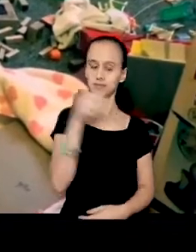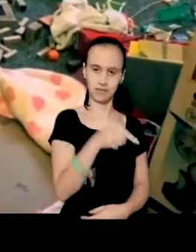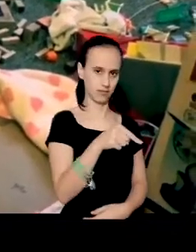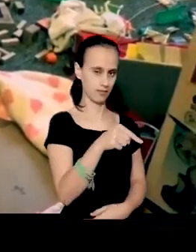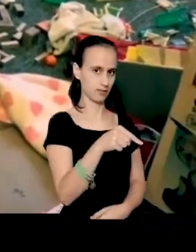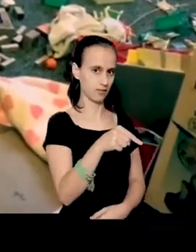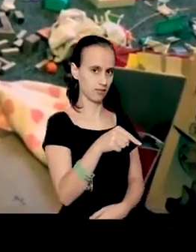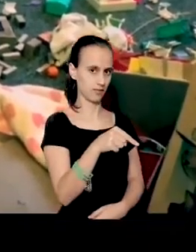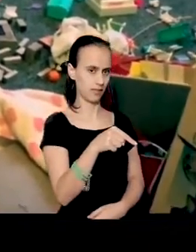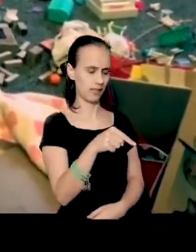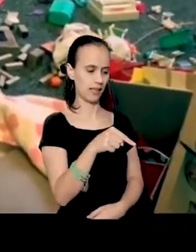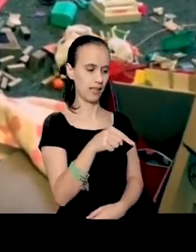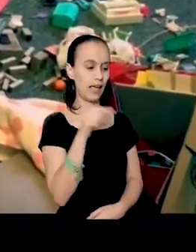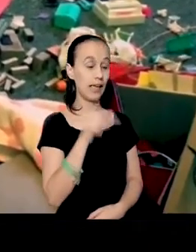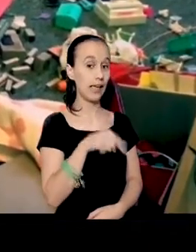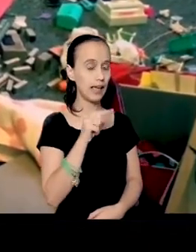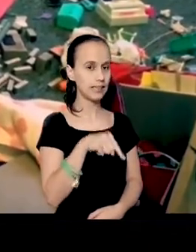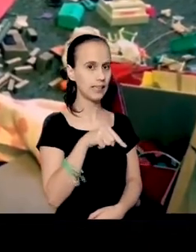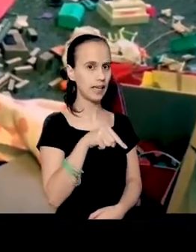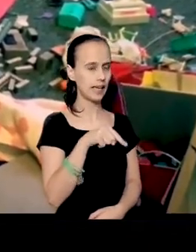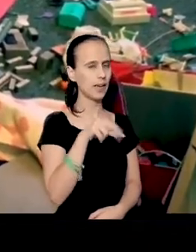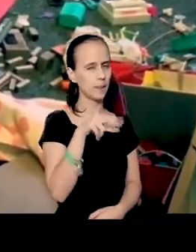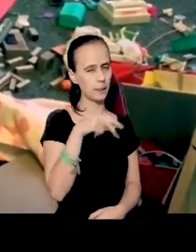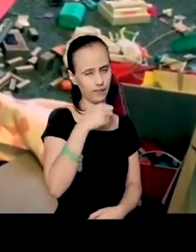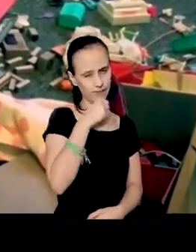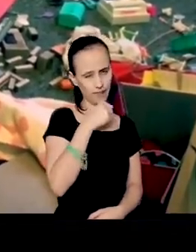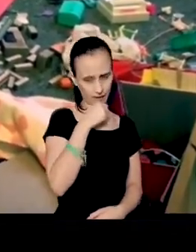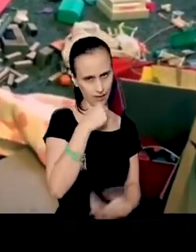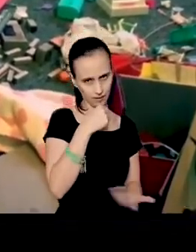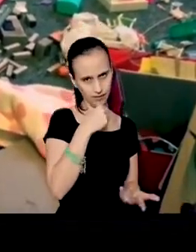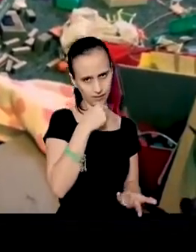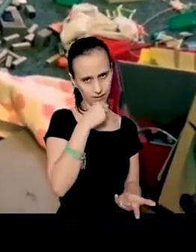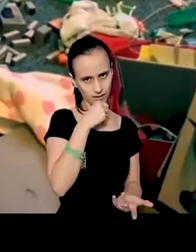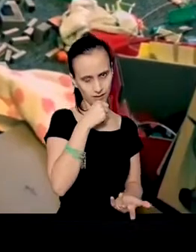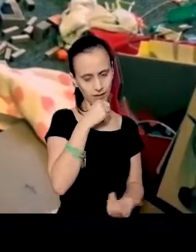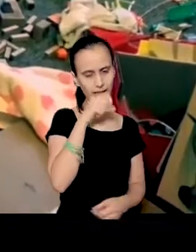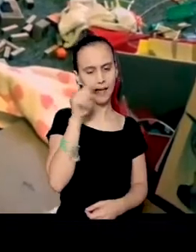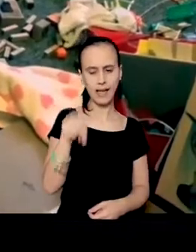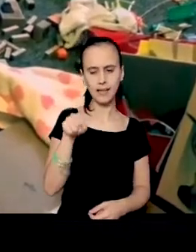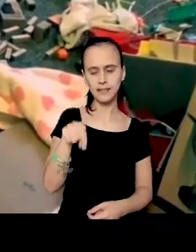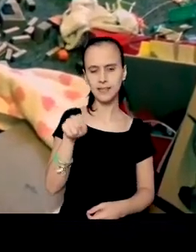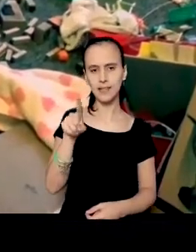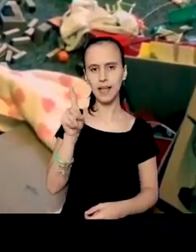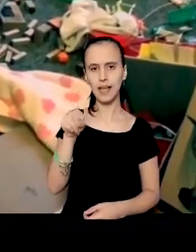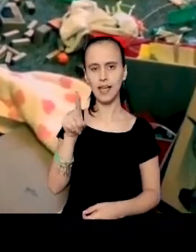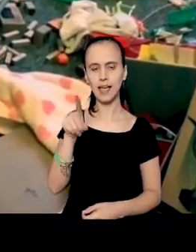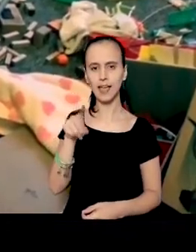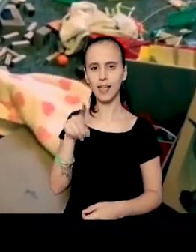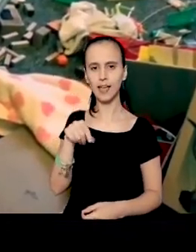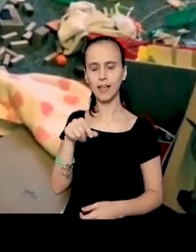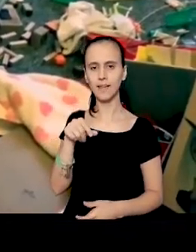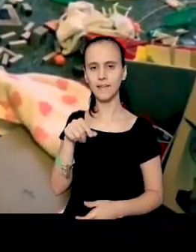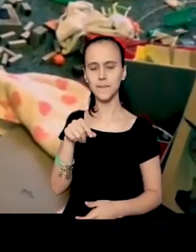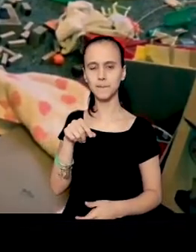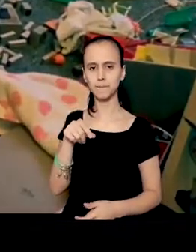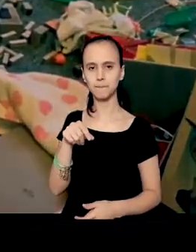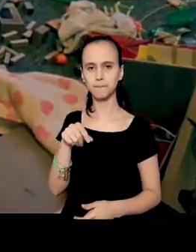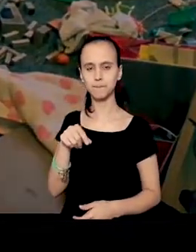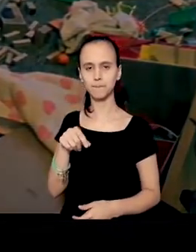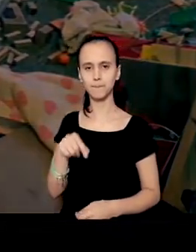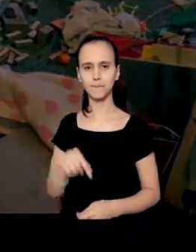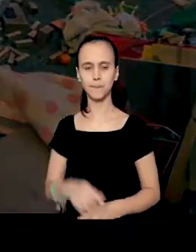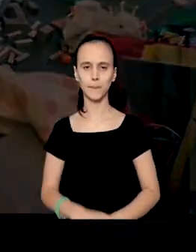Mal. E a Mal é a irmã mais velha. E a Raven